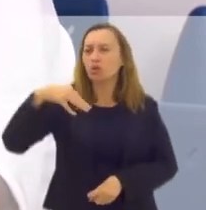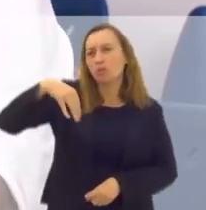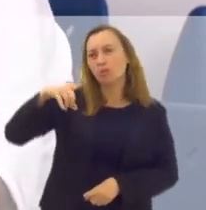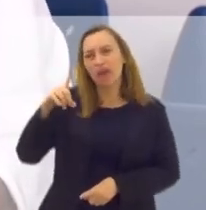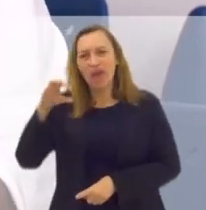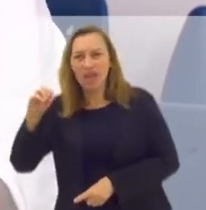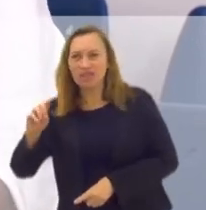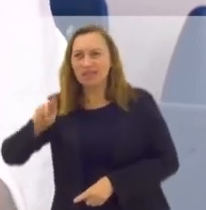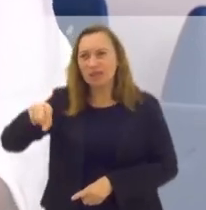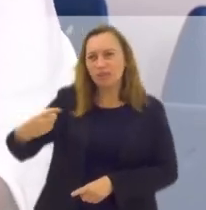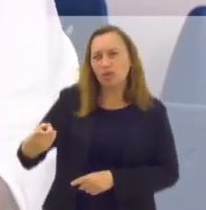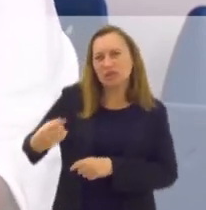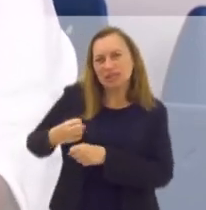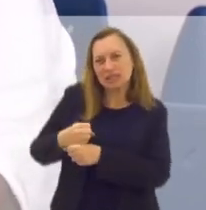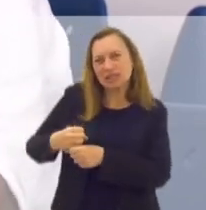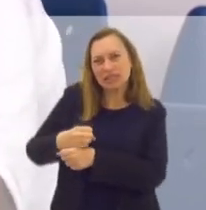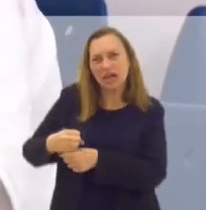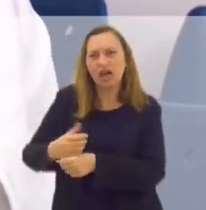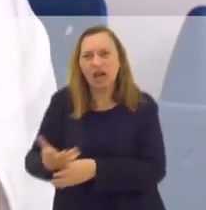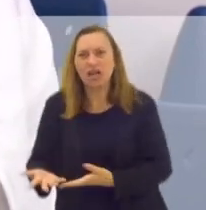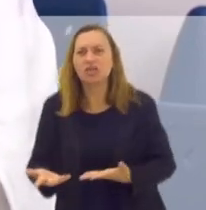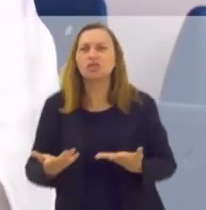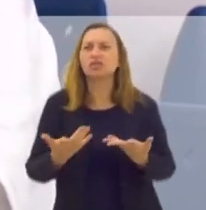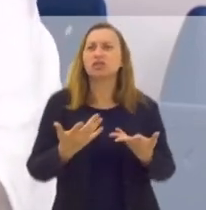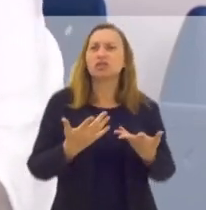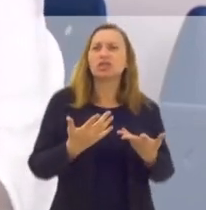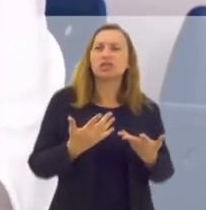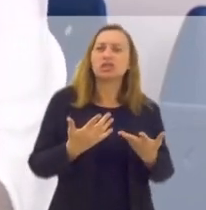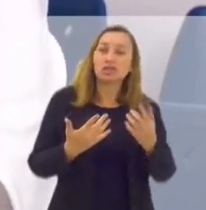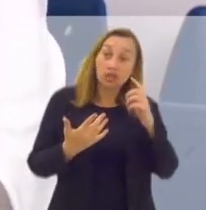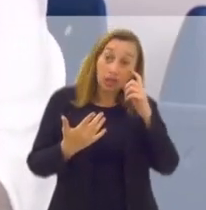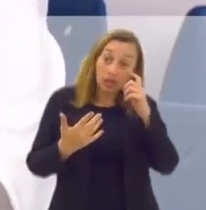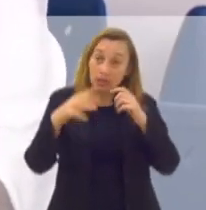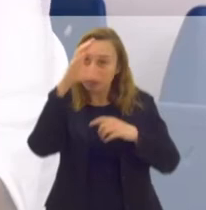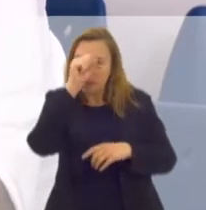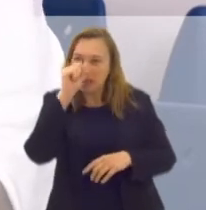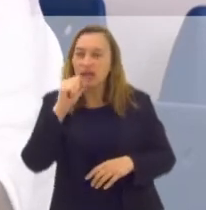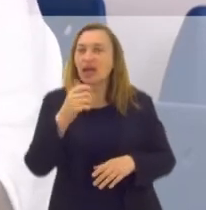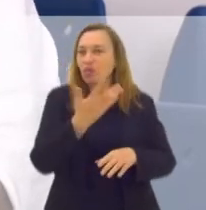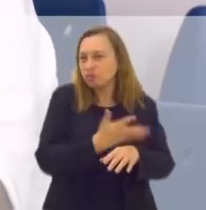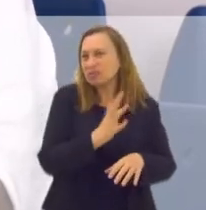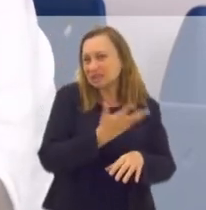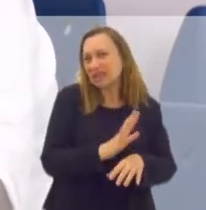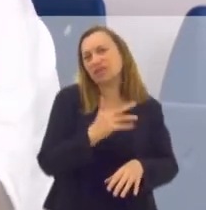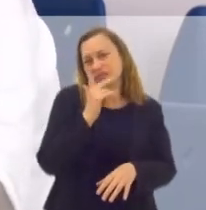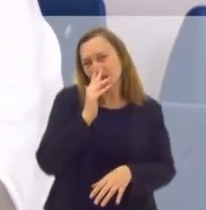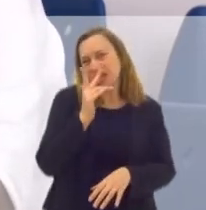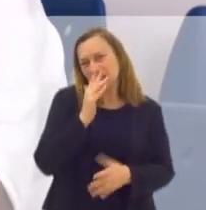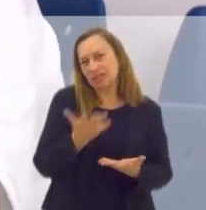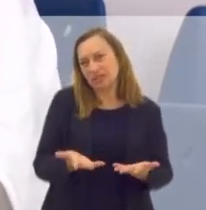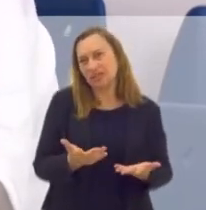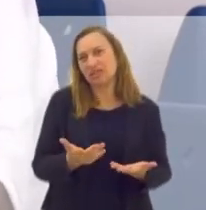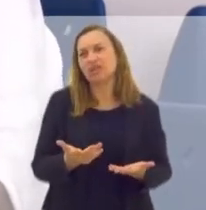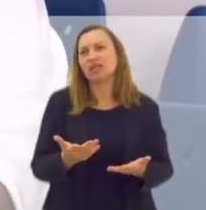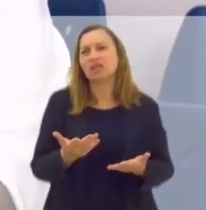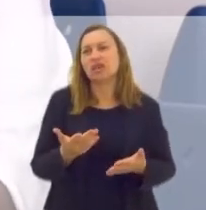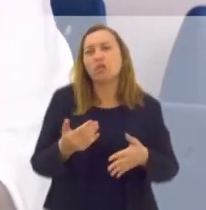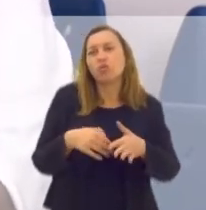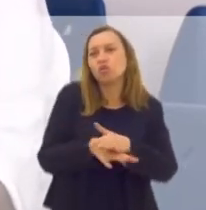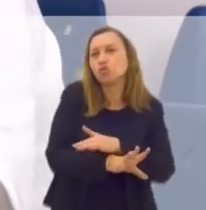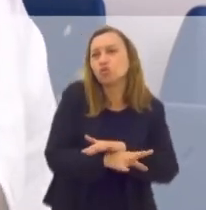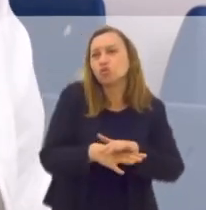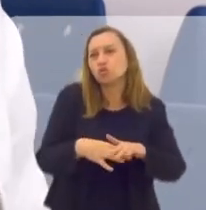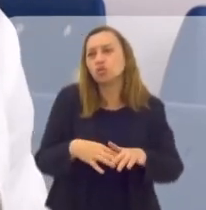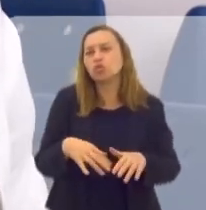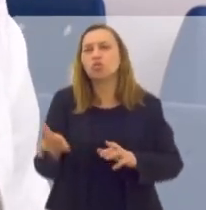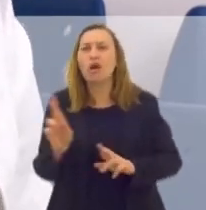nós como médiuns, né, depois de muito, a gente é primeiro... Como se fosse um exercício. Exercício, isso. Gente, aquilo se